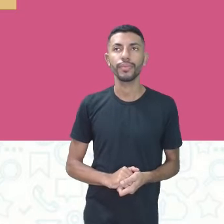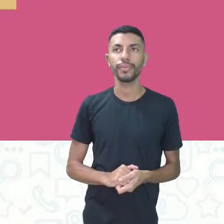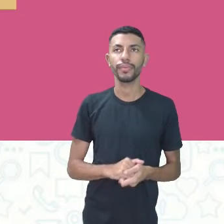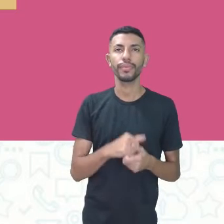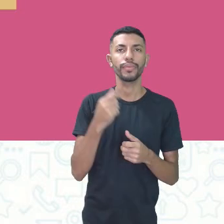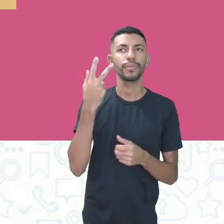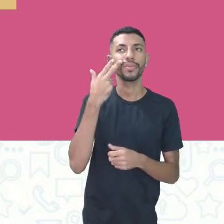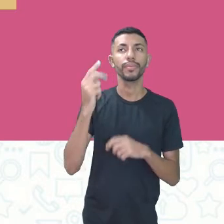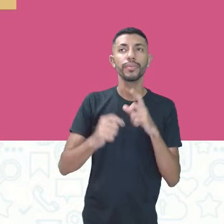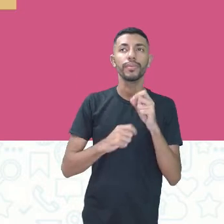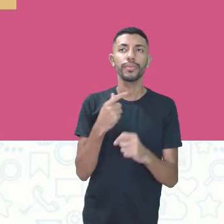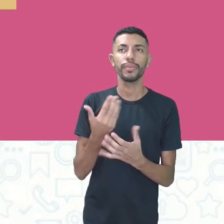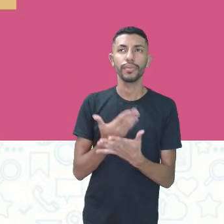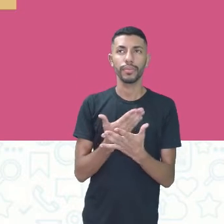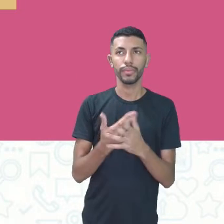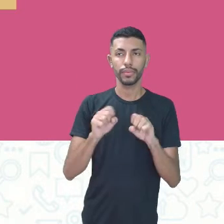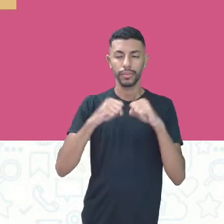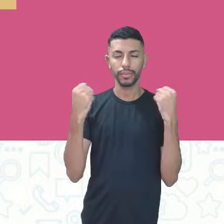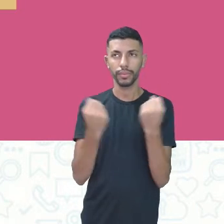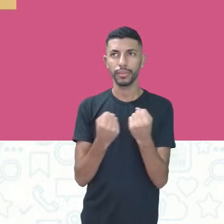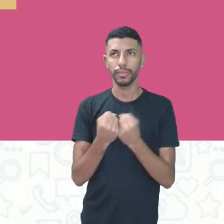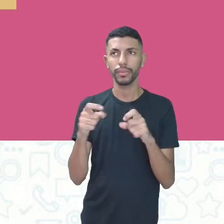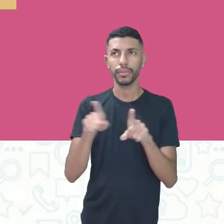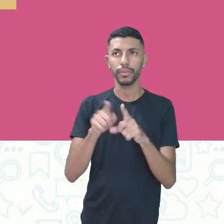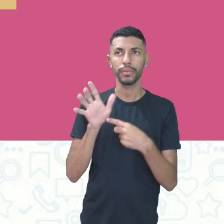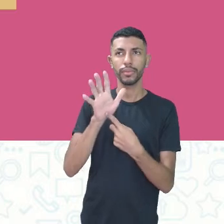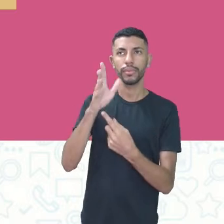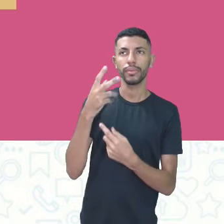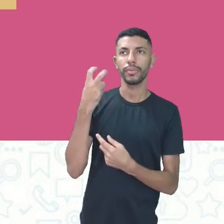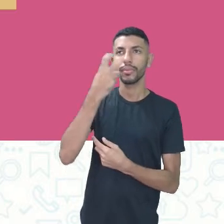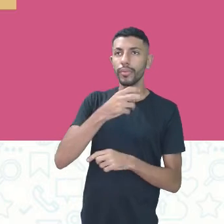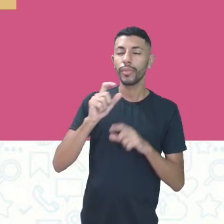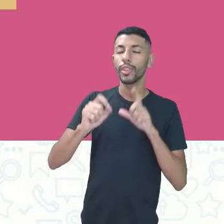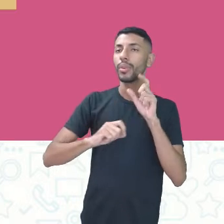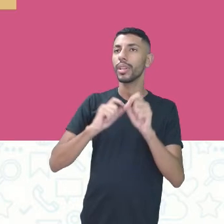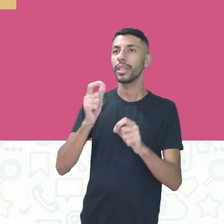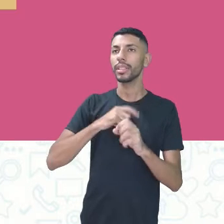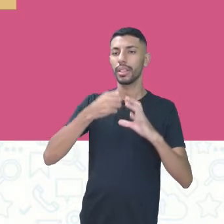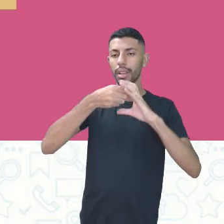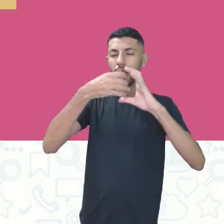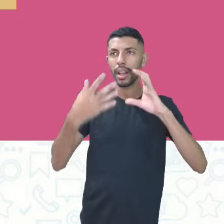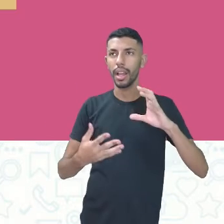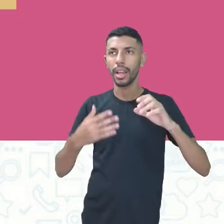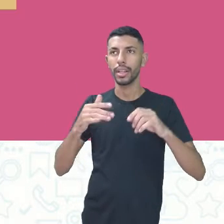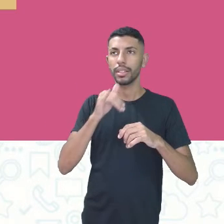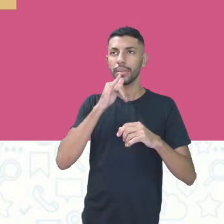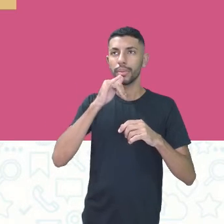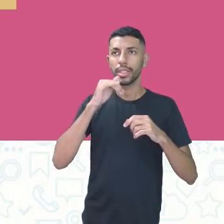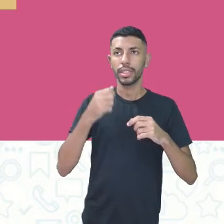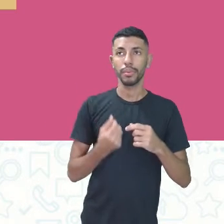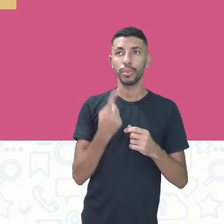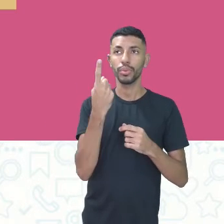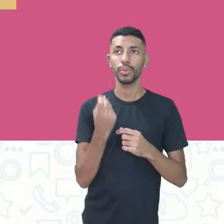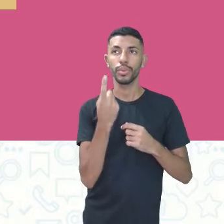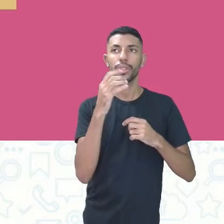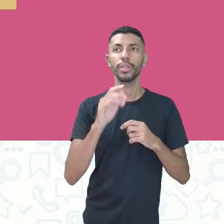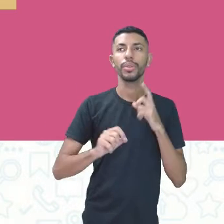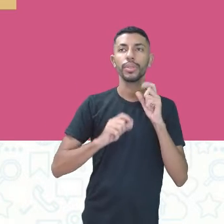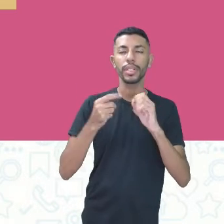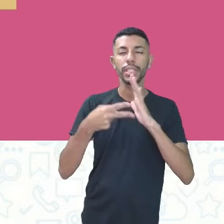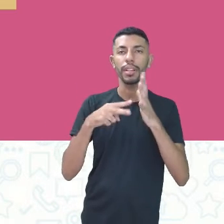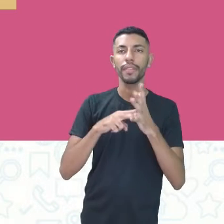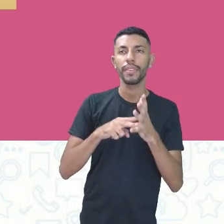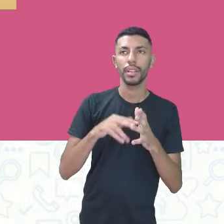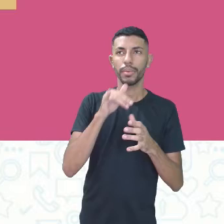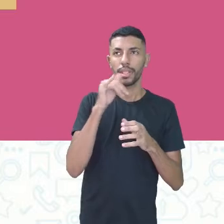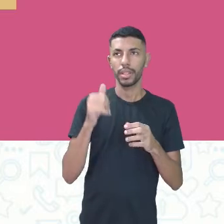aulas, seminários e exposições orais têm caráter unilateral, ou seja, o palestrante é o único responsável pelo conteúdo, né? A gente